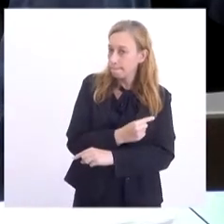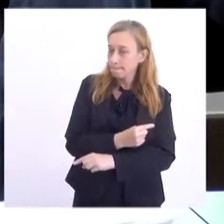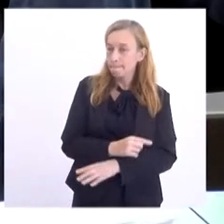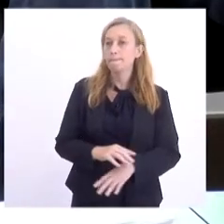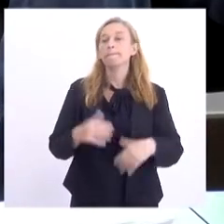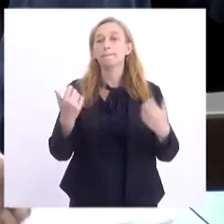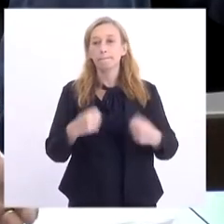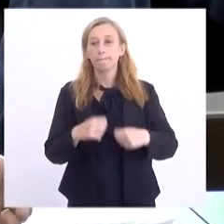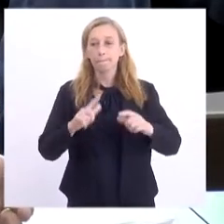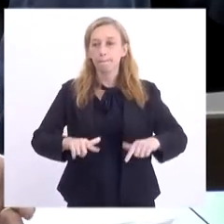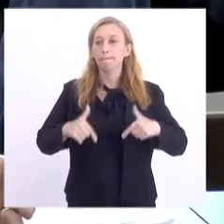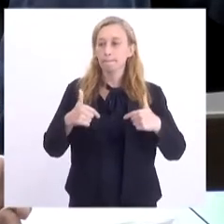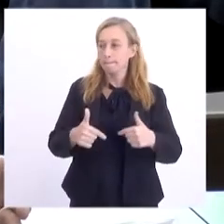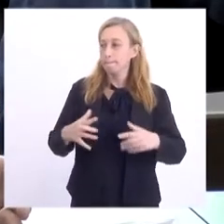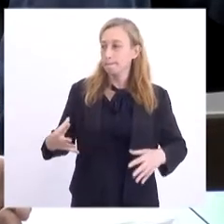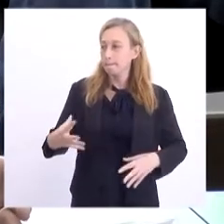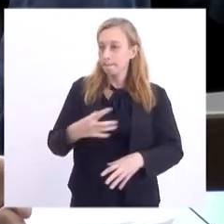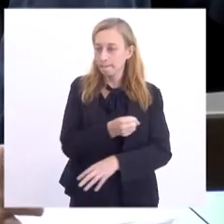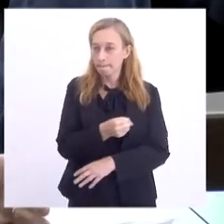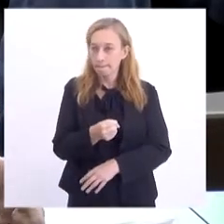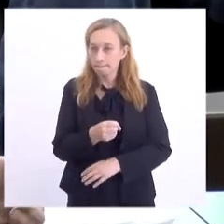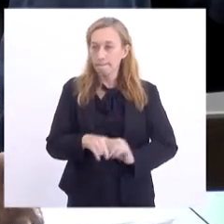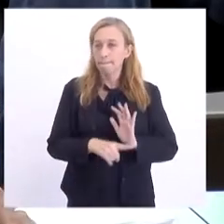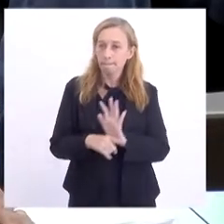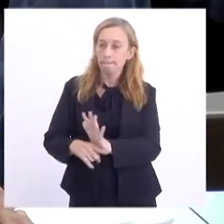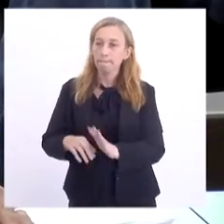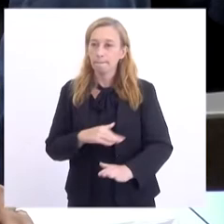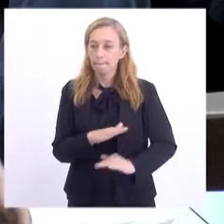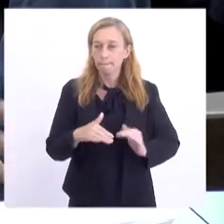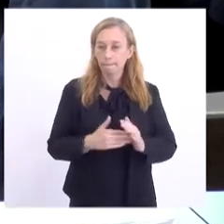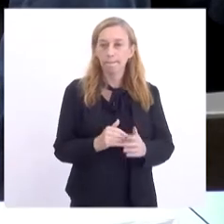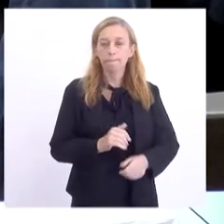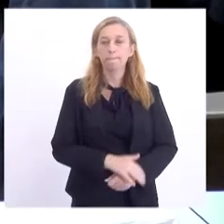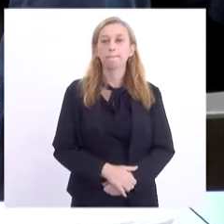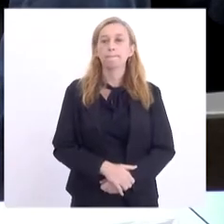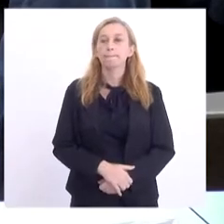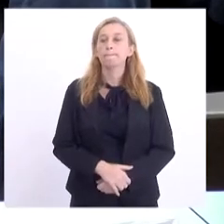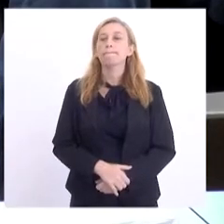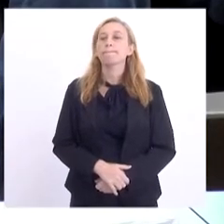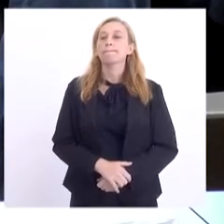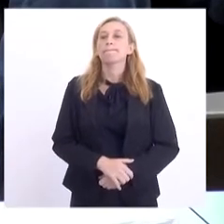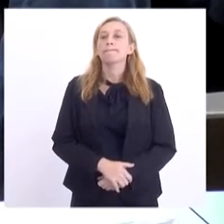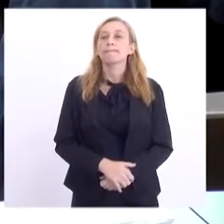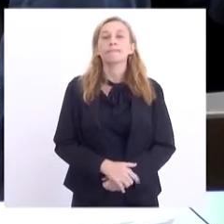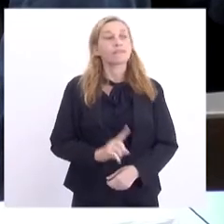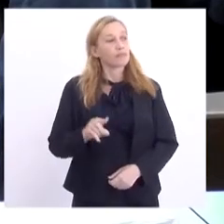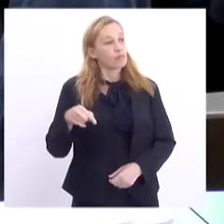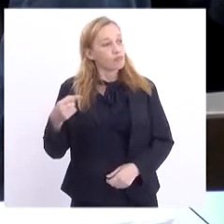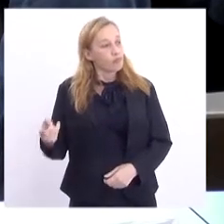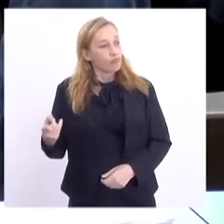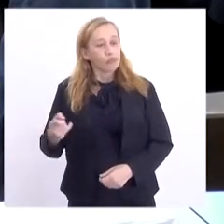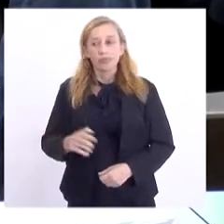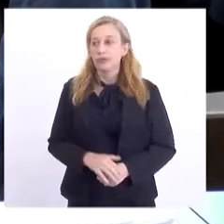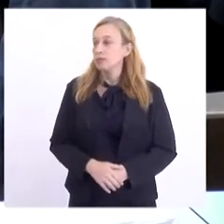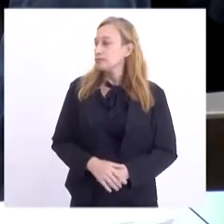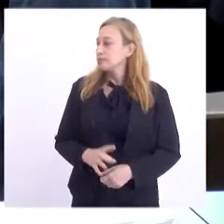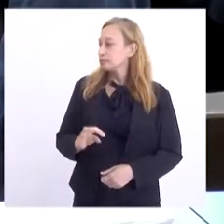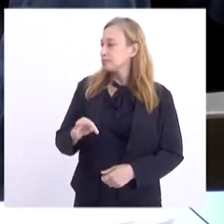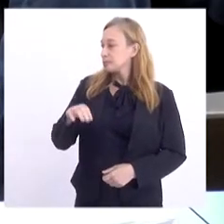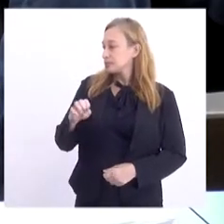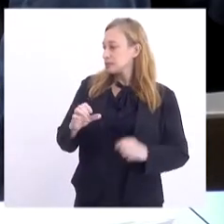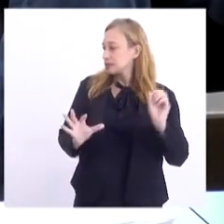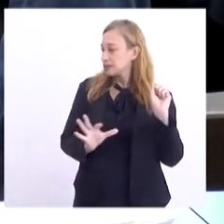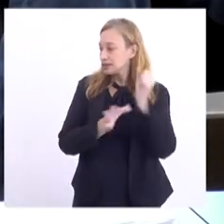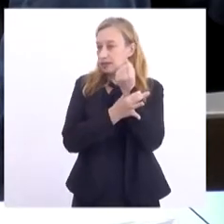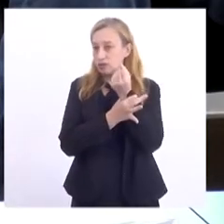procuradoria tem que agir de uma forma ágil para atender a ao gestor e a outra diretiva é diretiva da